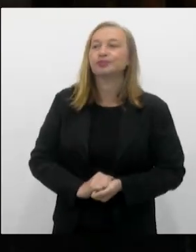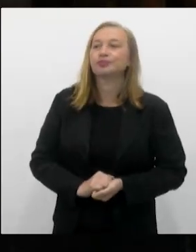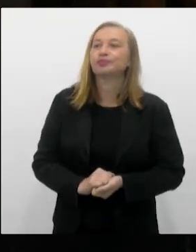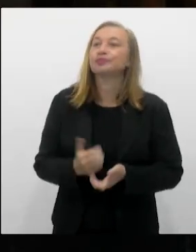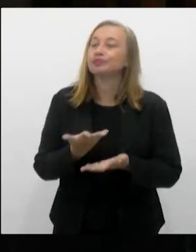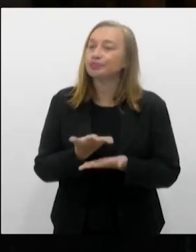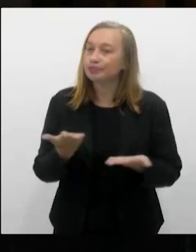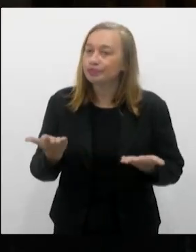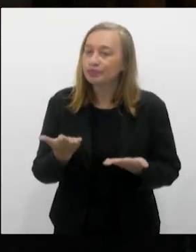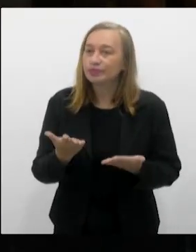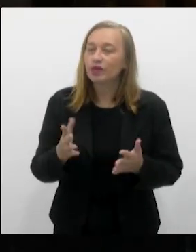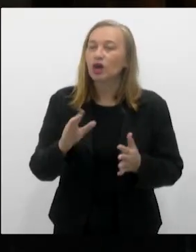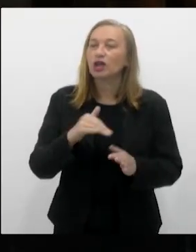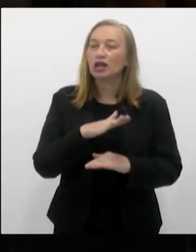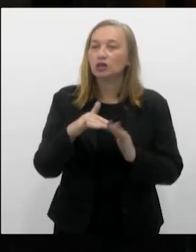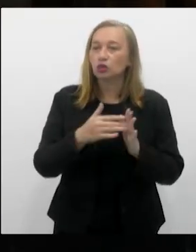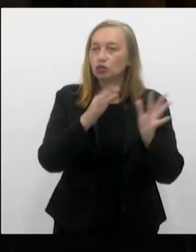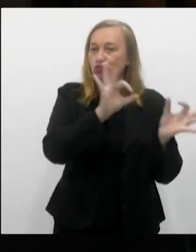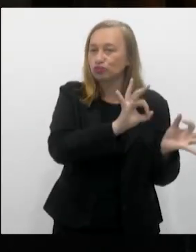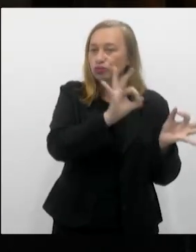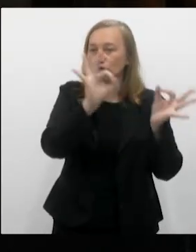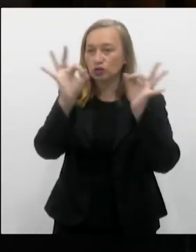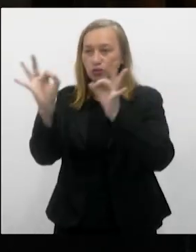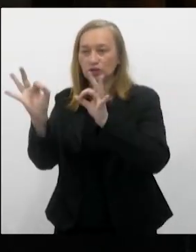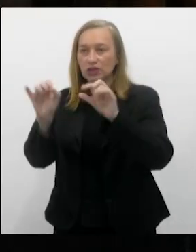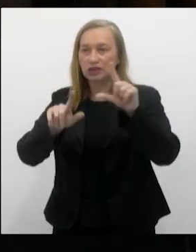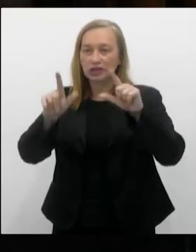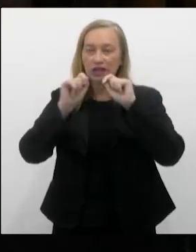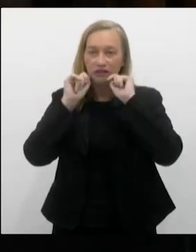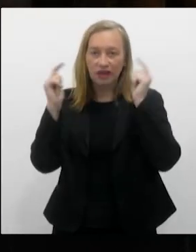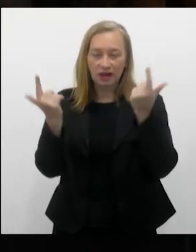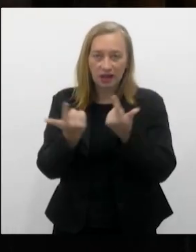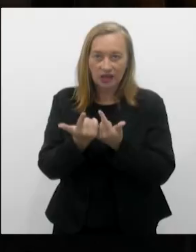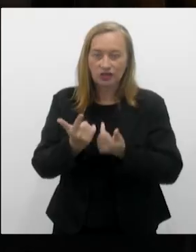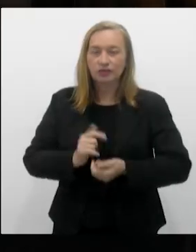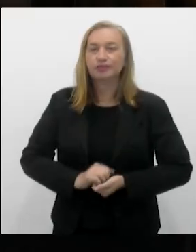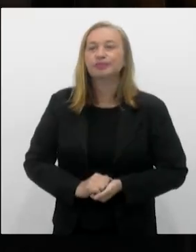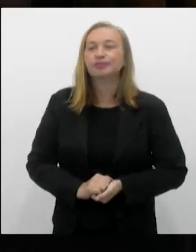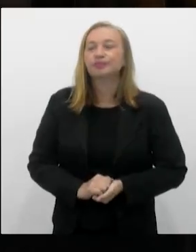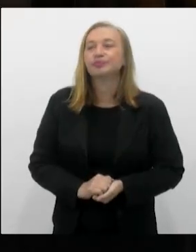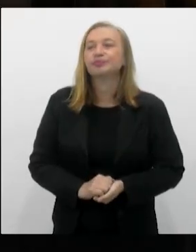senhoras e senhores telespectadores da TV Alerj,